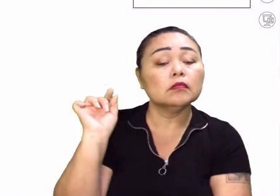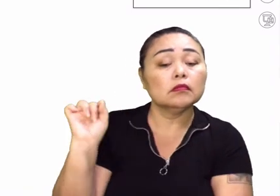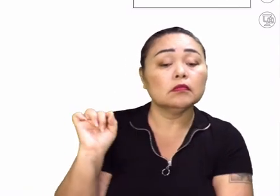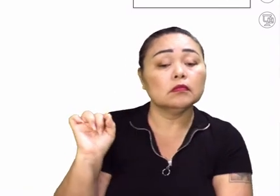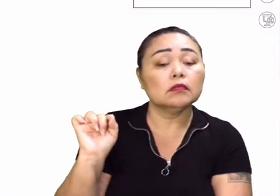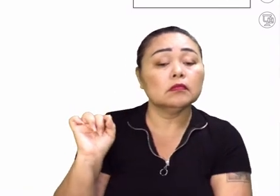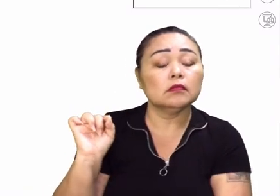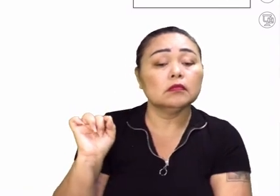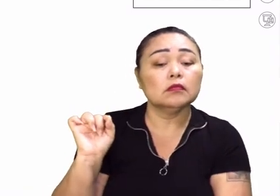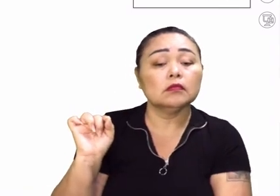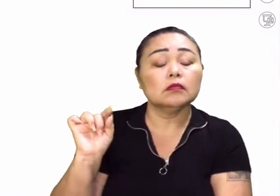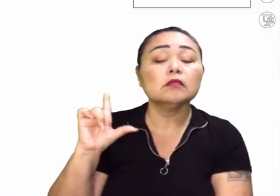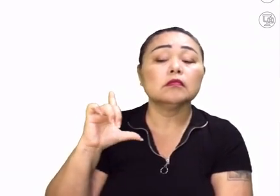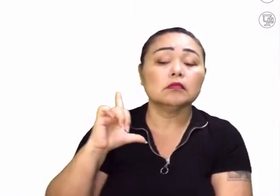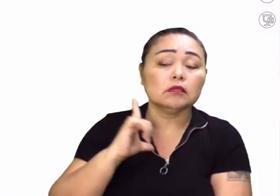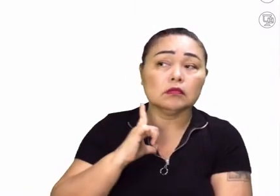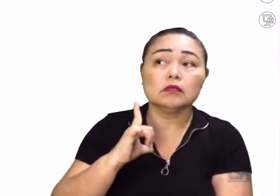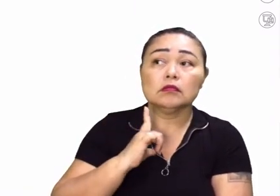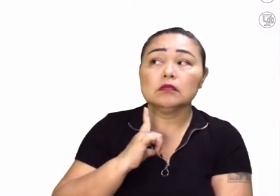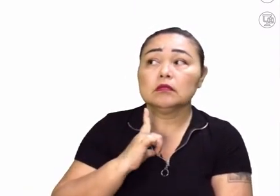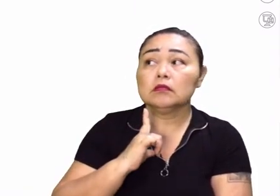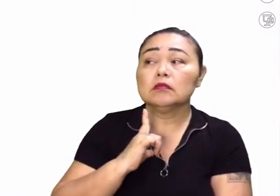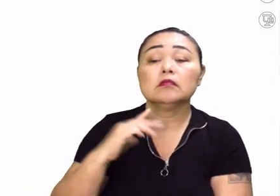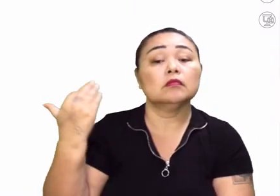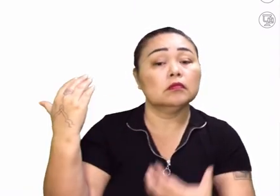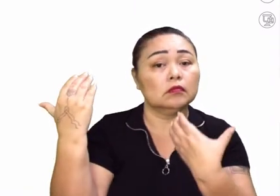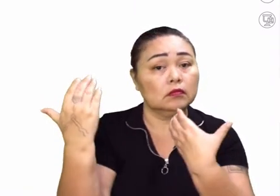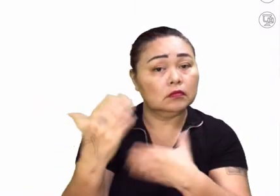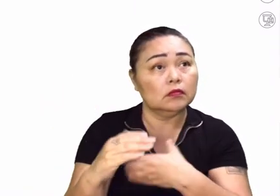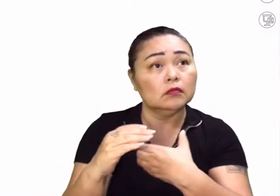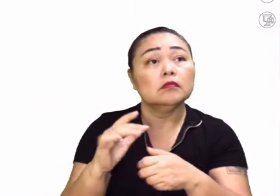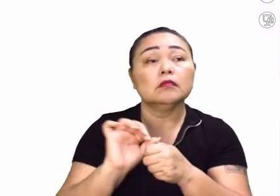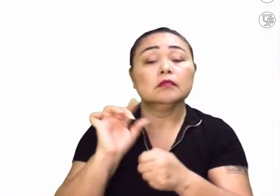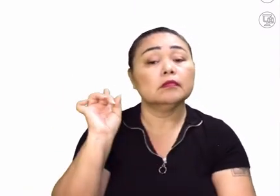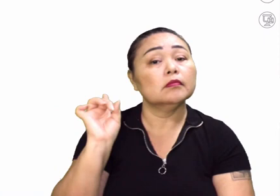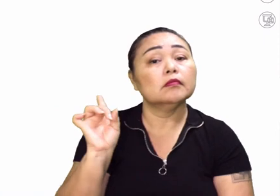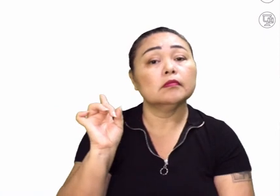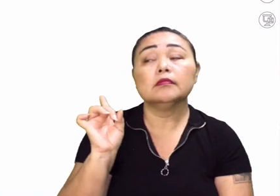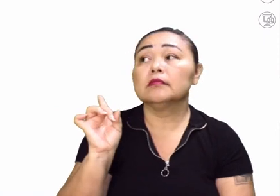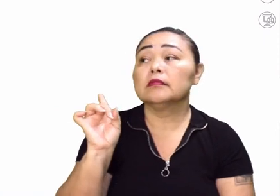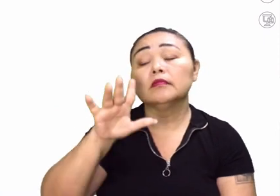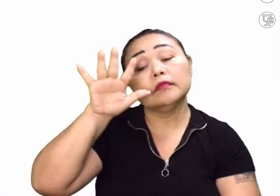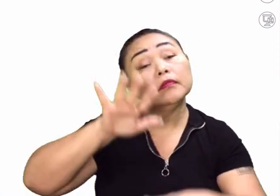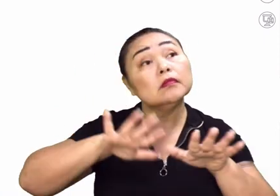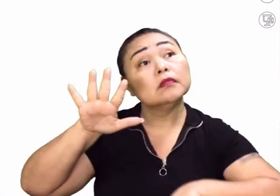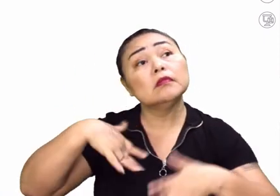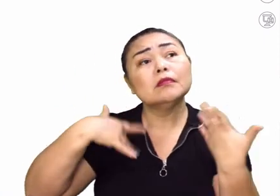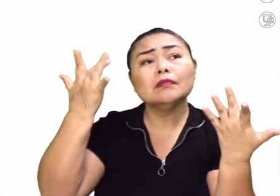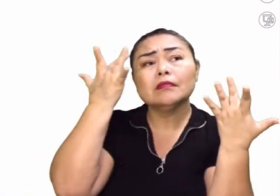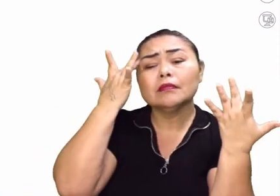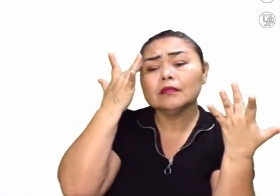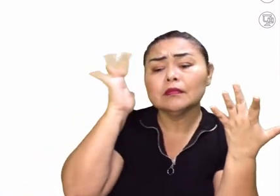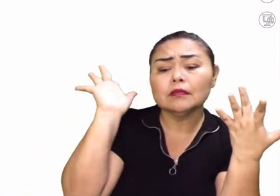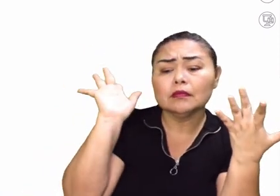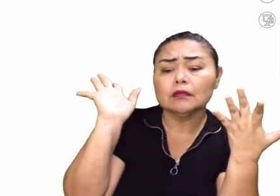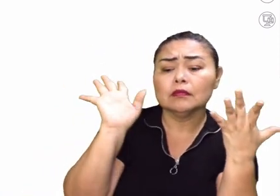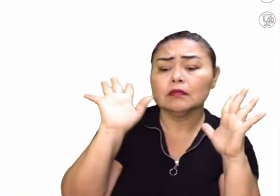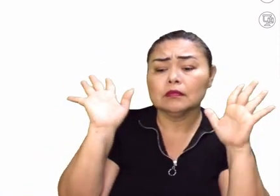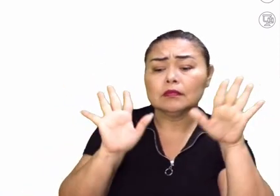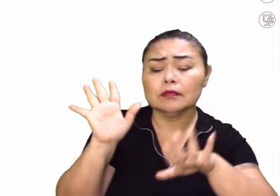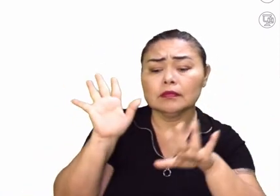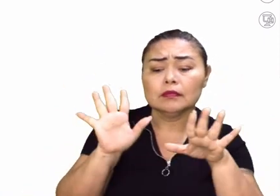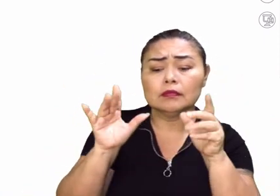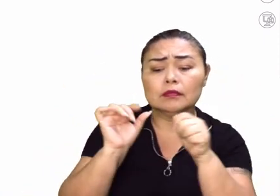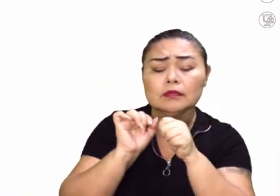isso já caiu em concurso aí o pessoal às vezes não sabe mais a parte de